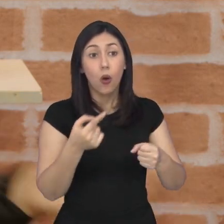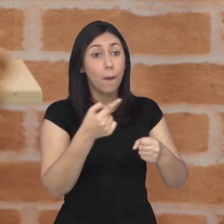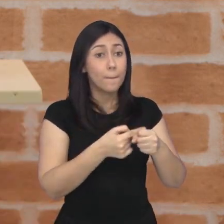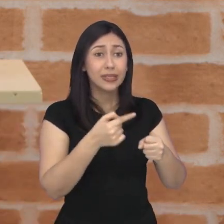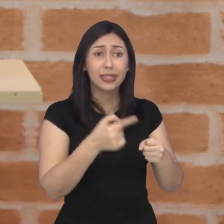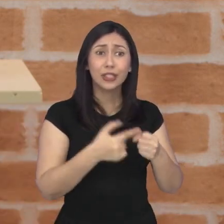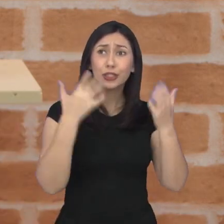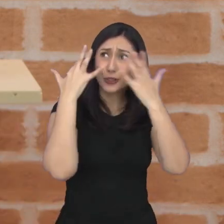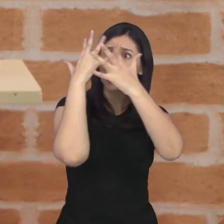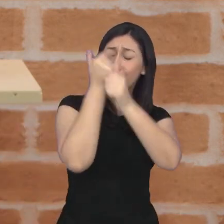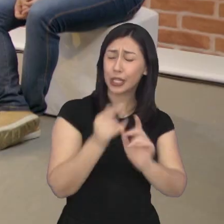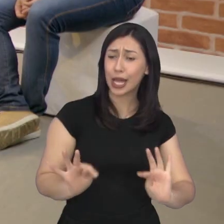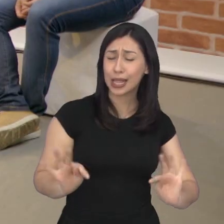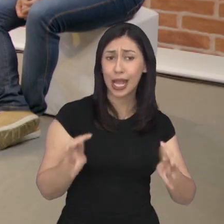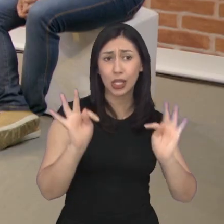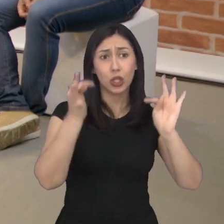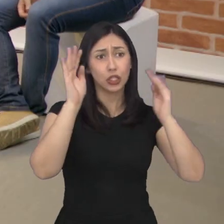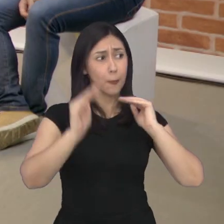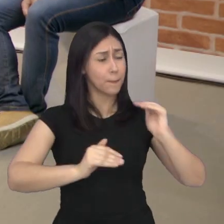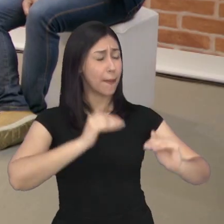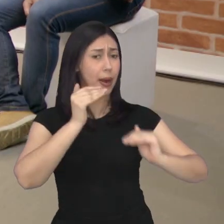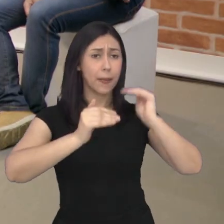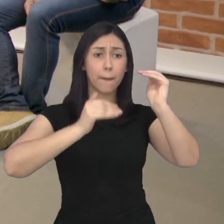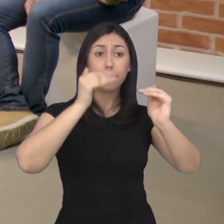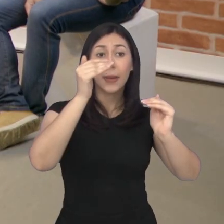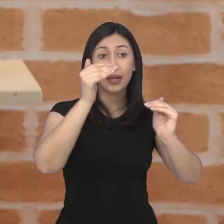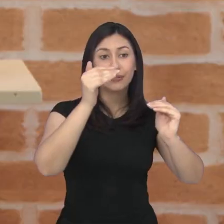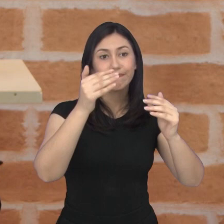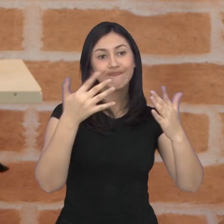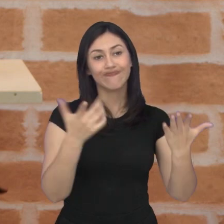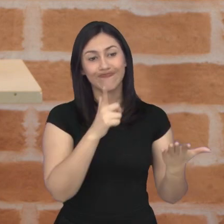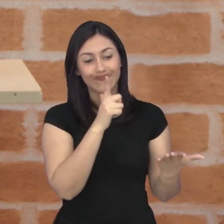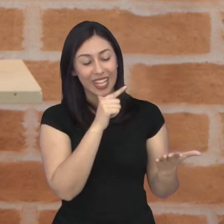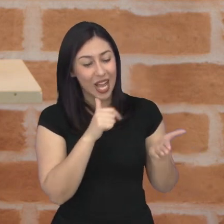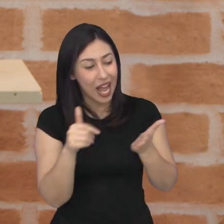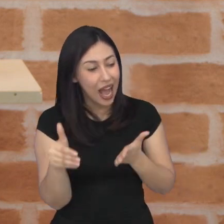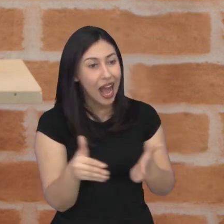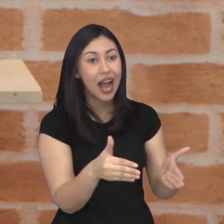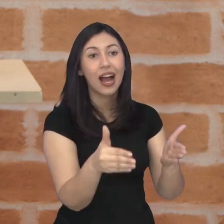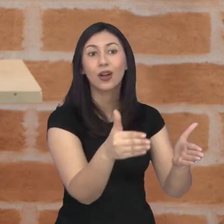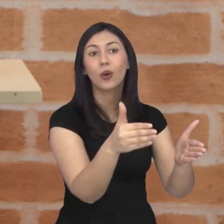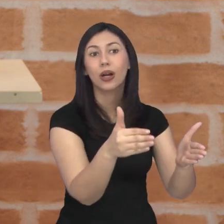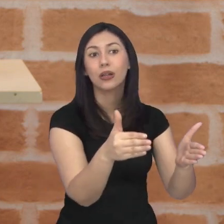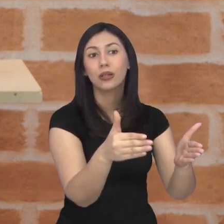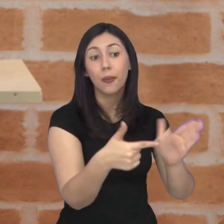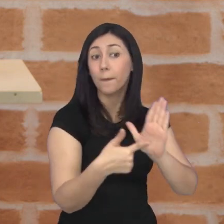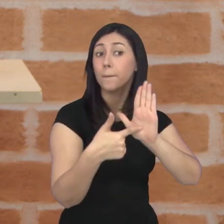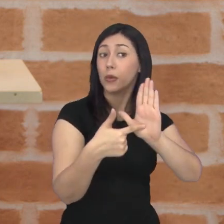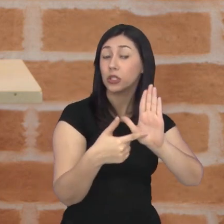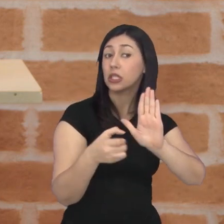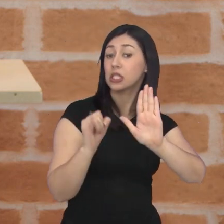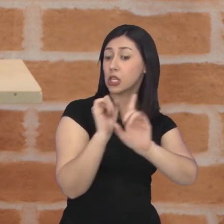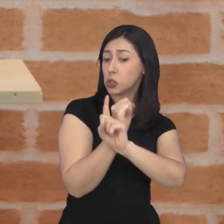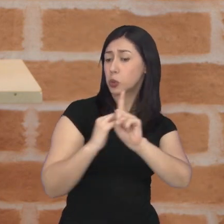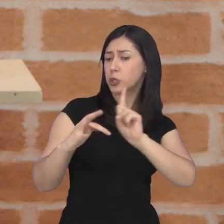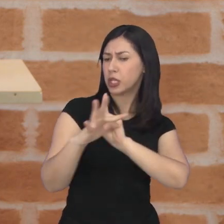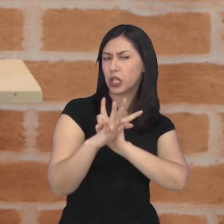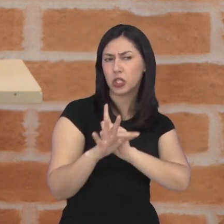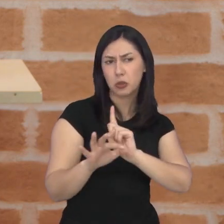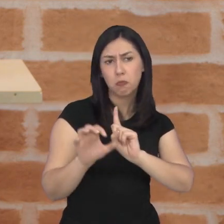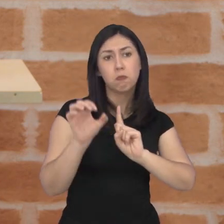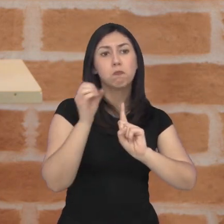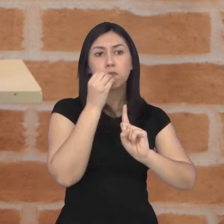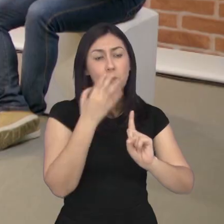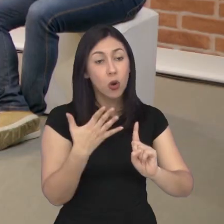que está tão bonita, com tanta tecnologia, a gente está avançando em tantos pontos, eu acho que a água, ela é o espelho da sociedade. O rio é o espelho